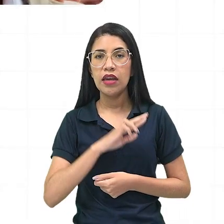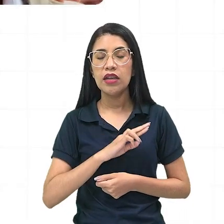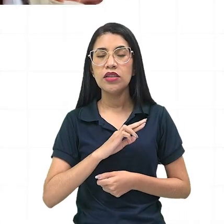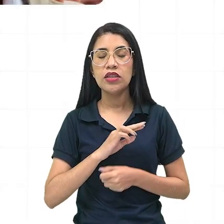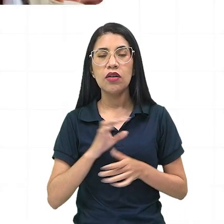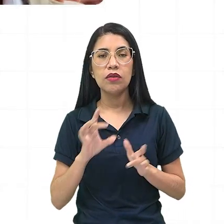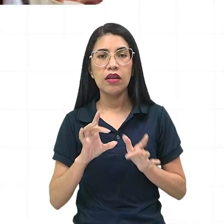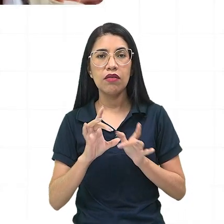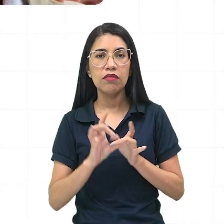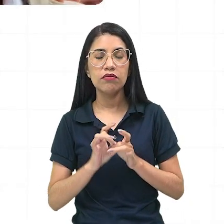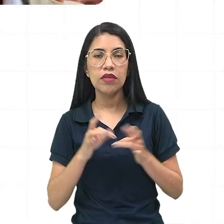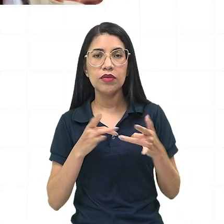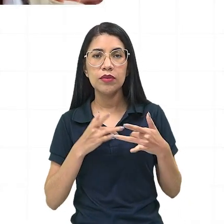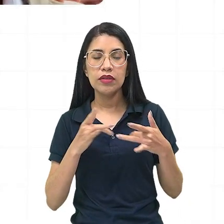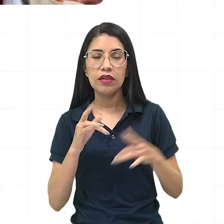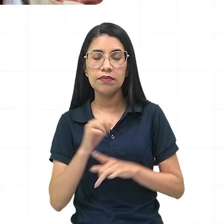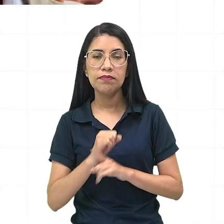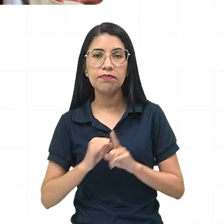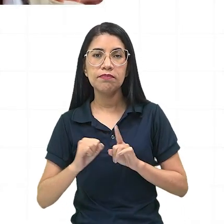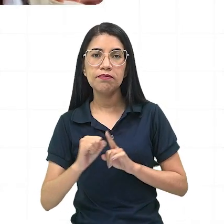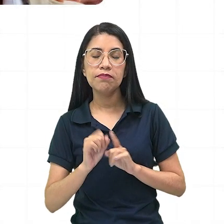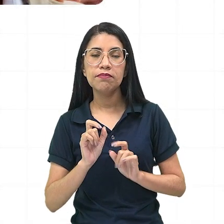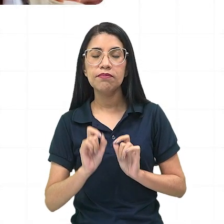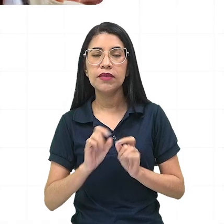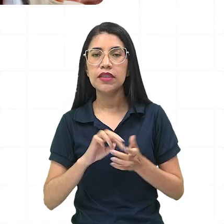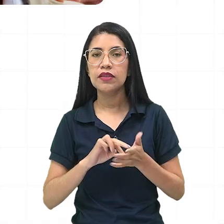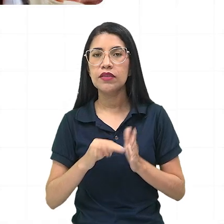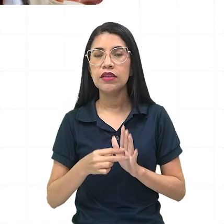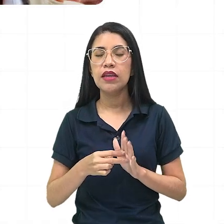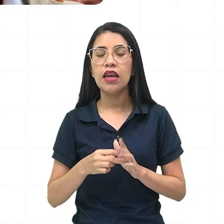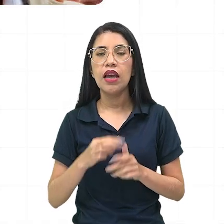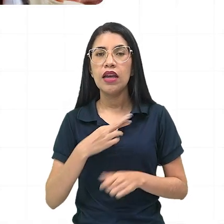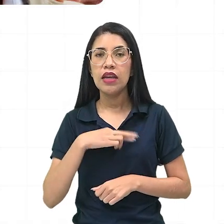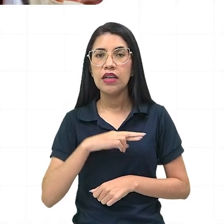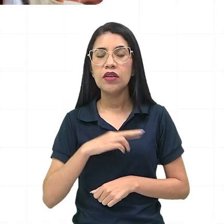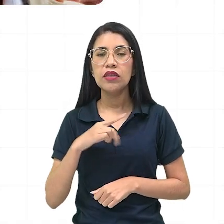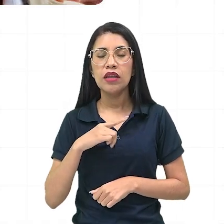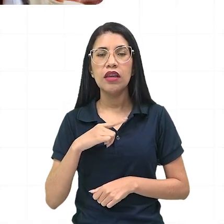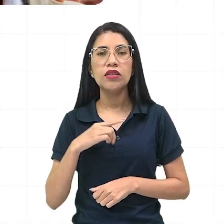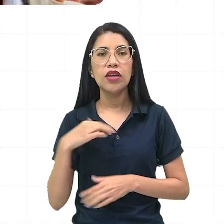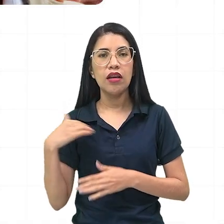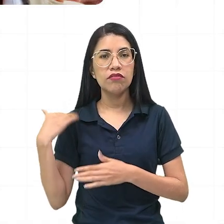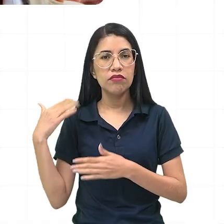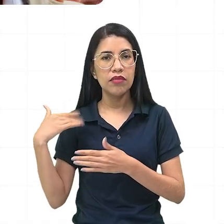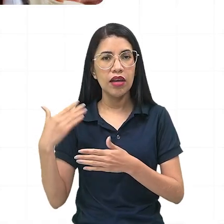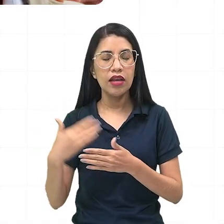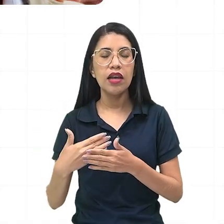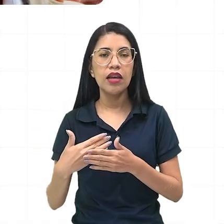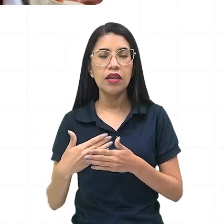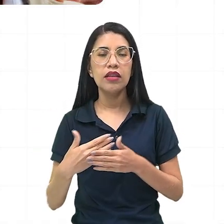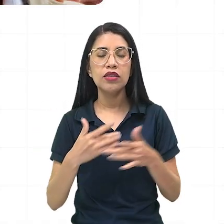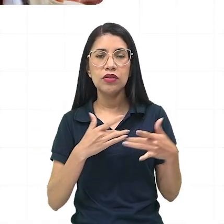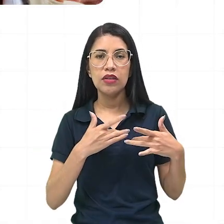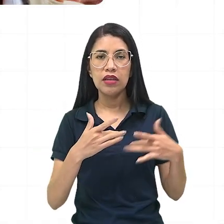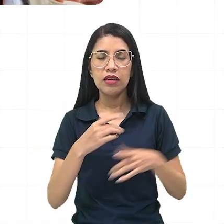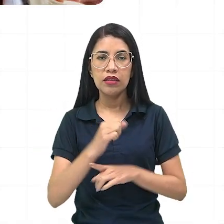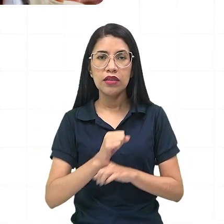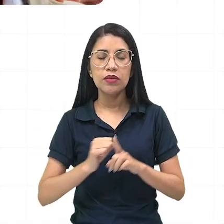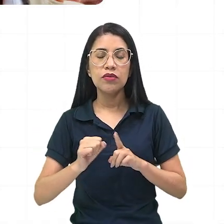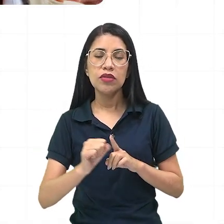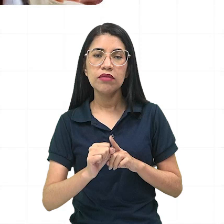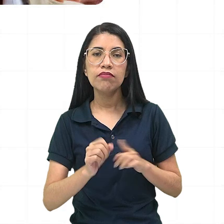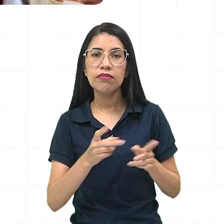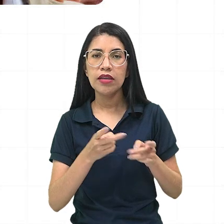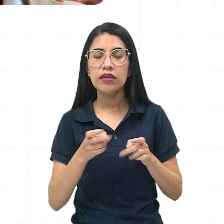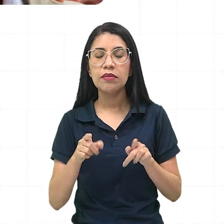da solidariedade social, né? As religiões têm uma longa tradição de promoção de solidariedade social, né? Estamos